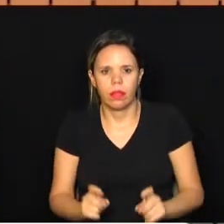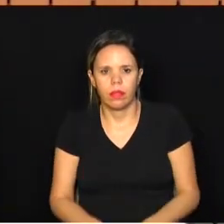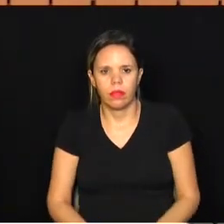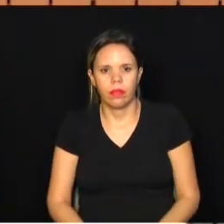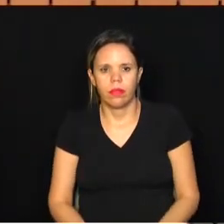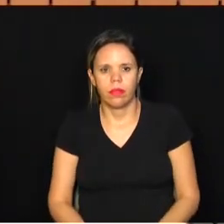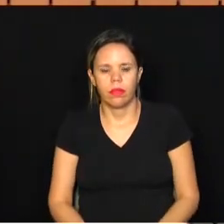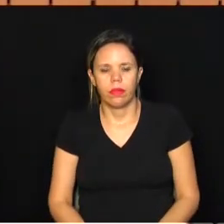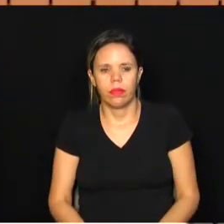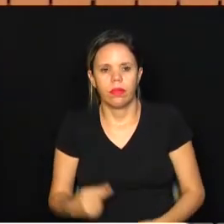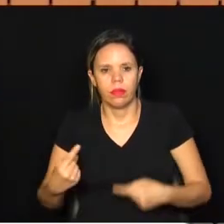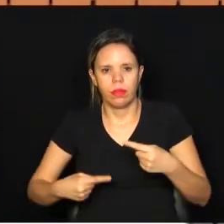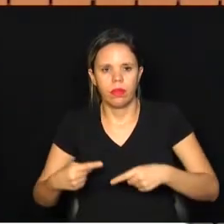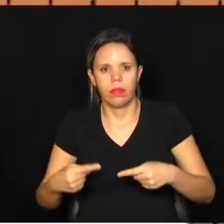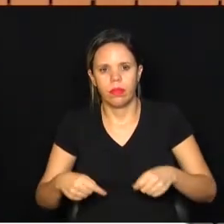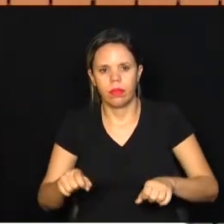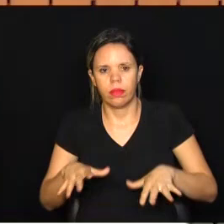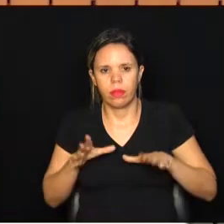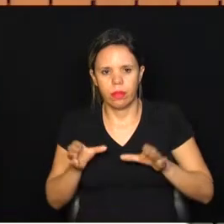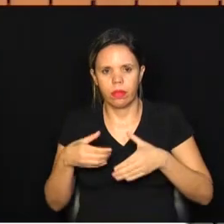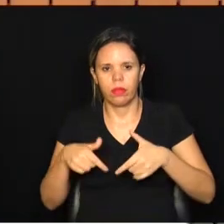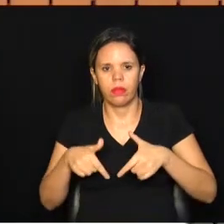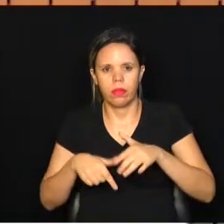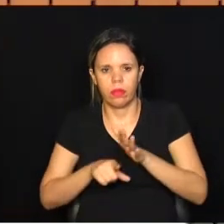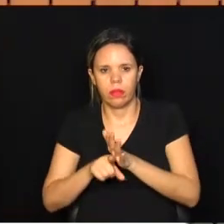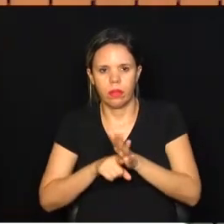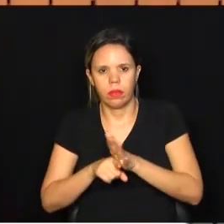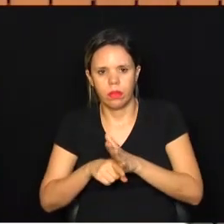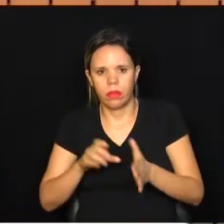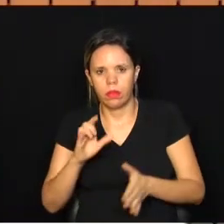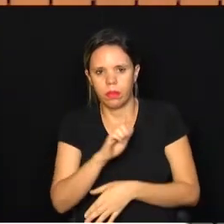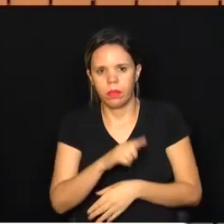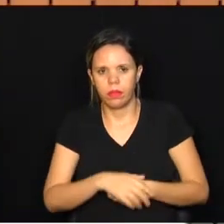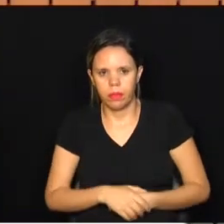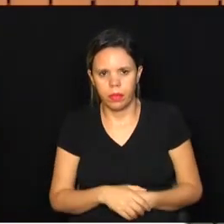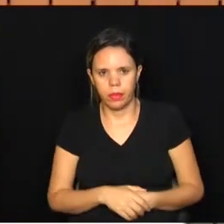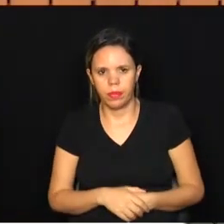reunião, nosso debate da Comissão de Estudos da região do Campo Grande.